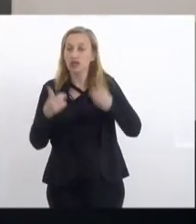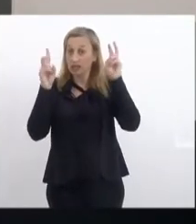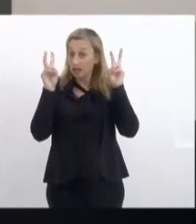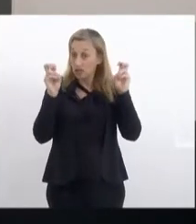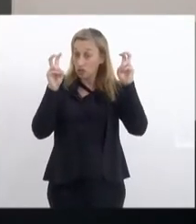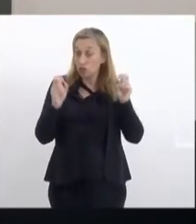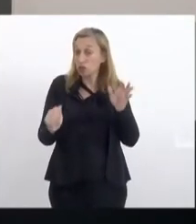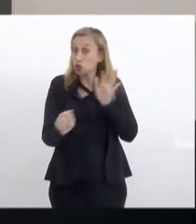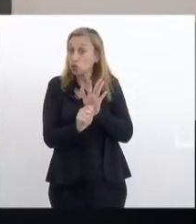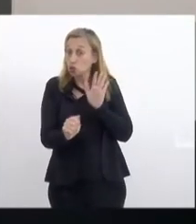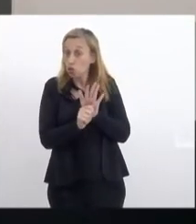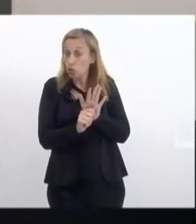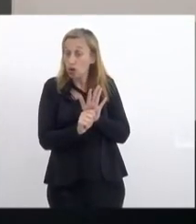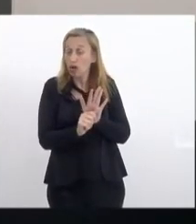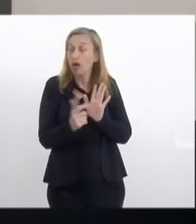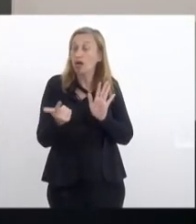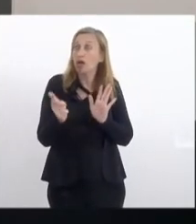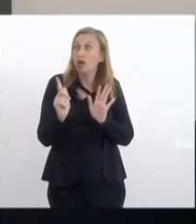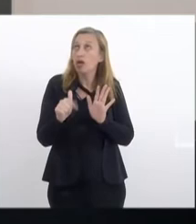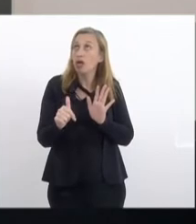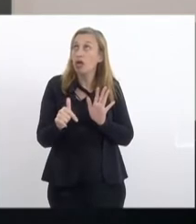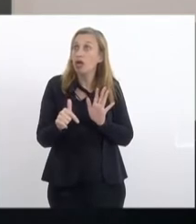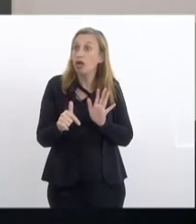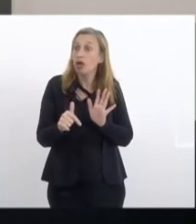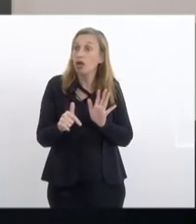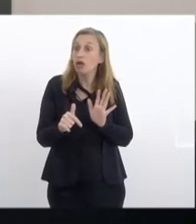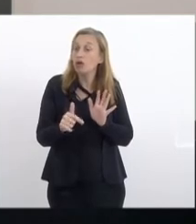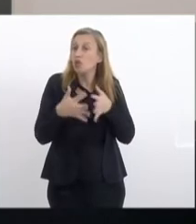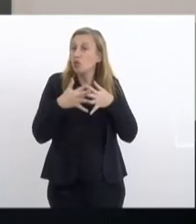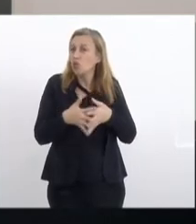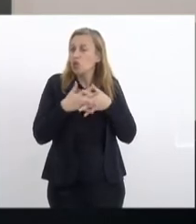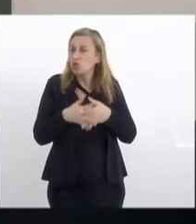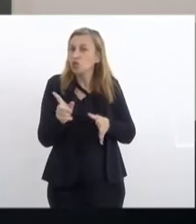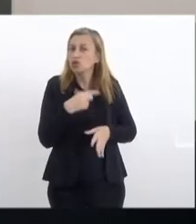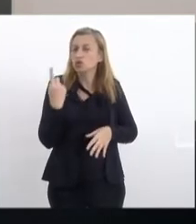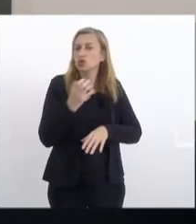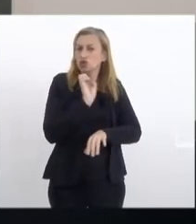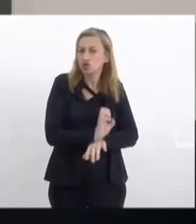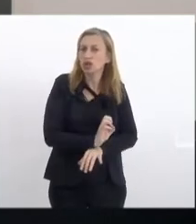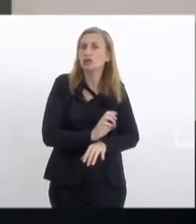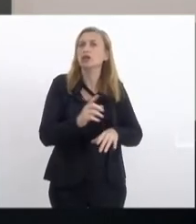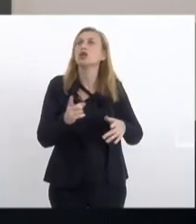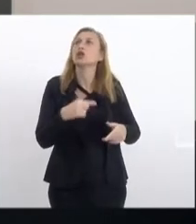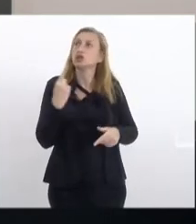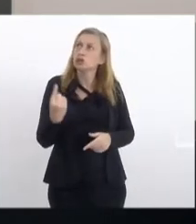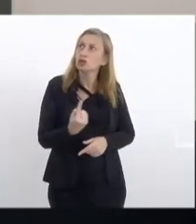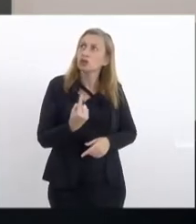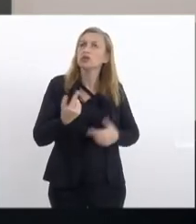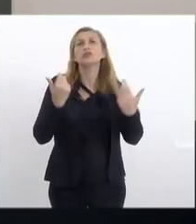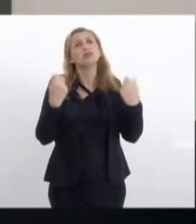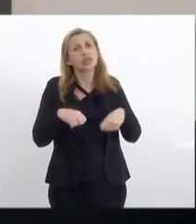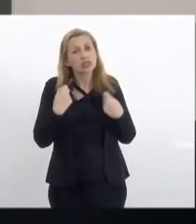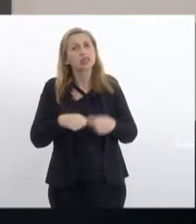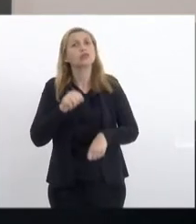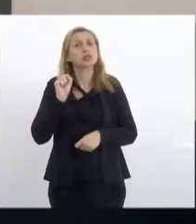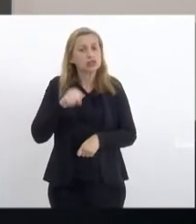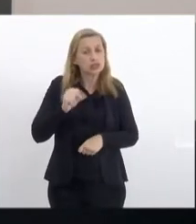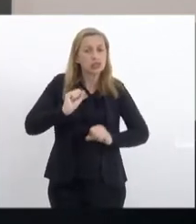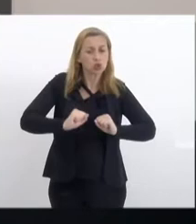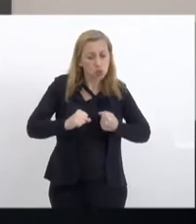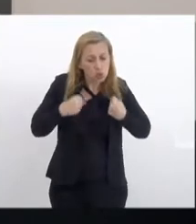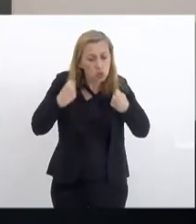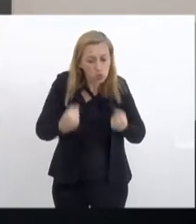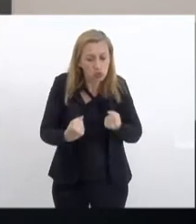de droga, é uma coisa muito complexa no nosso estado, nós precisamos sim unir